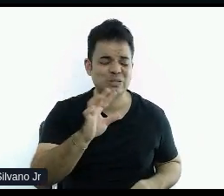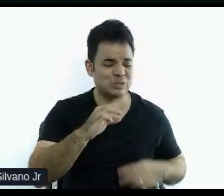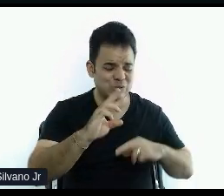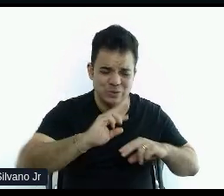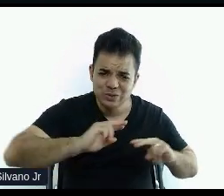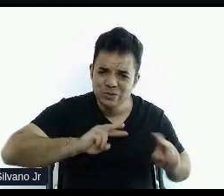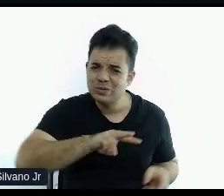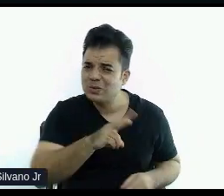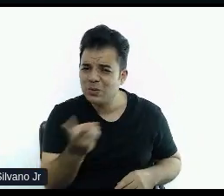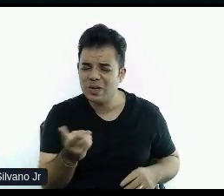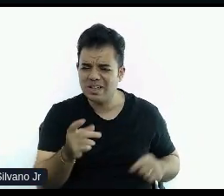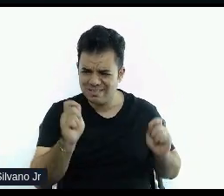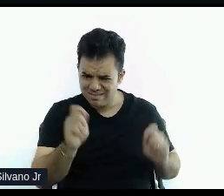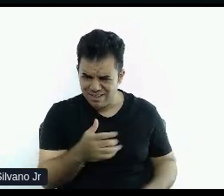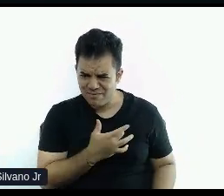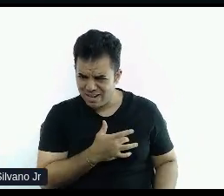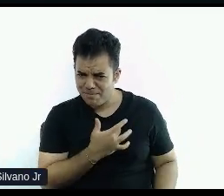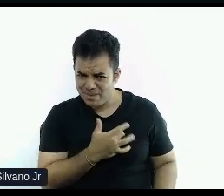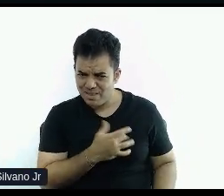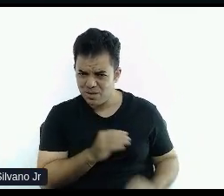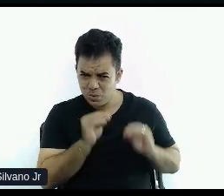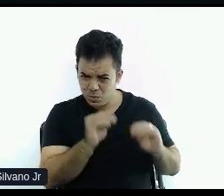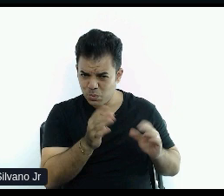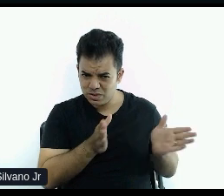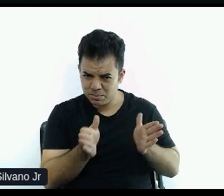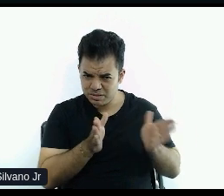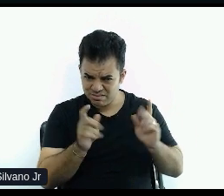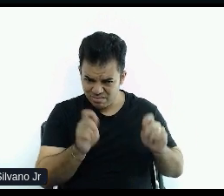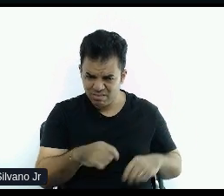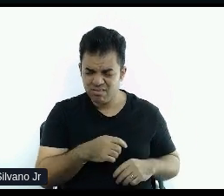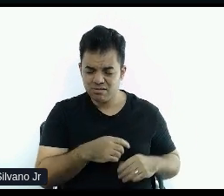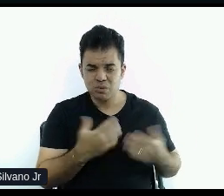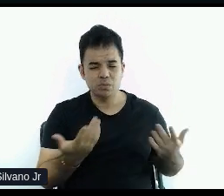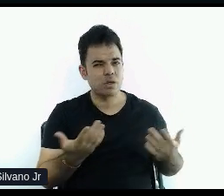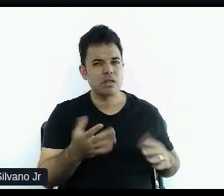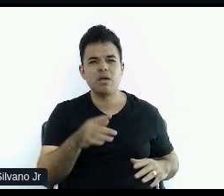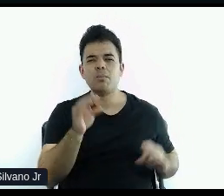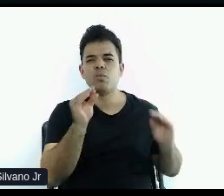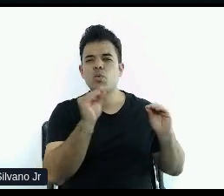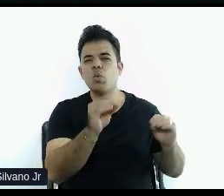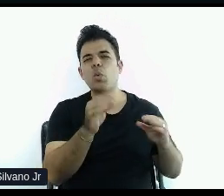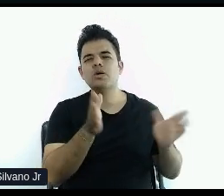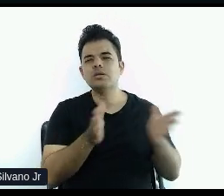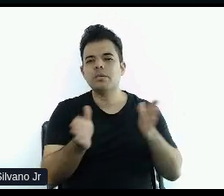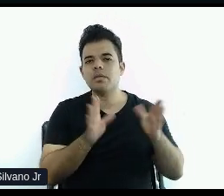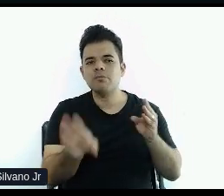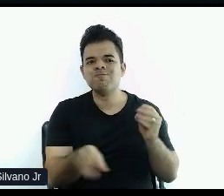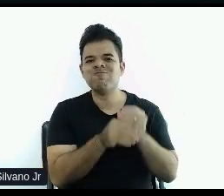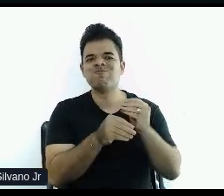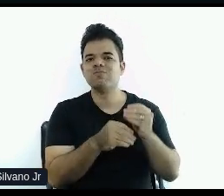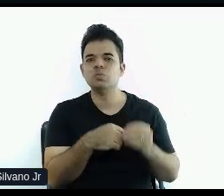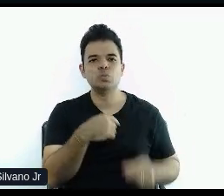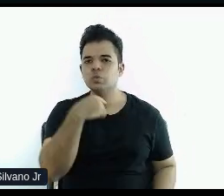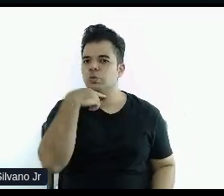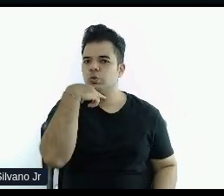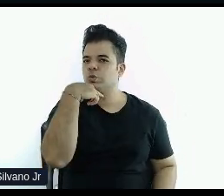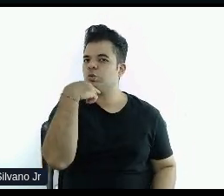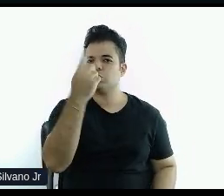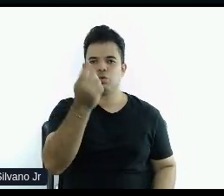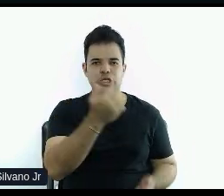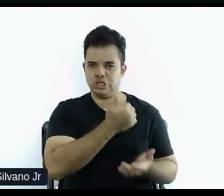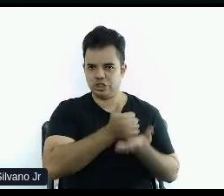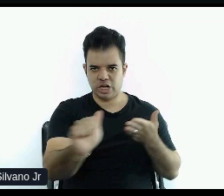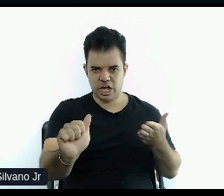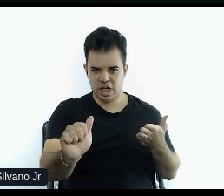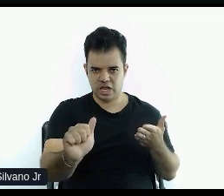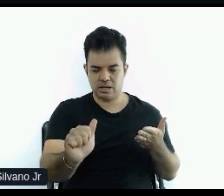vale a pena colocar acessibilidade? Será que então eu não vou conseguir adicionar acessibilidade nessa aplicação já existente?